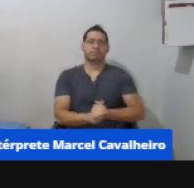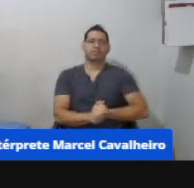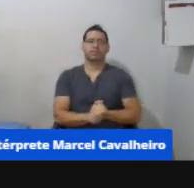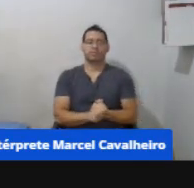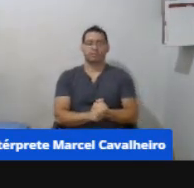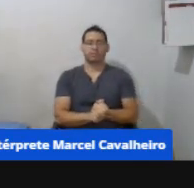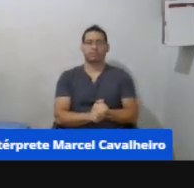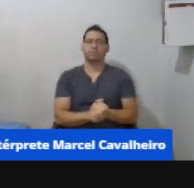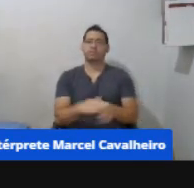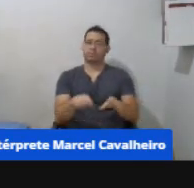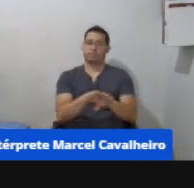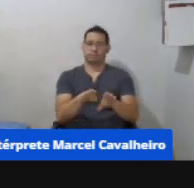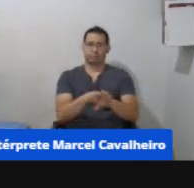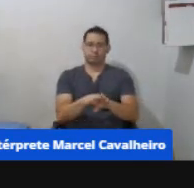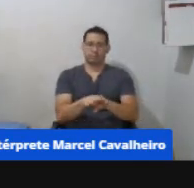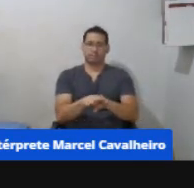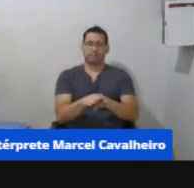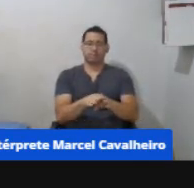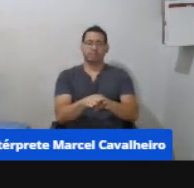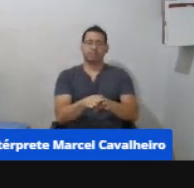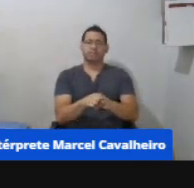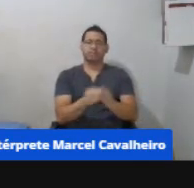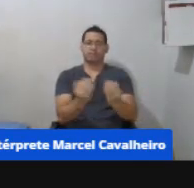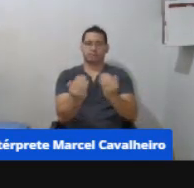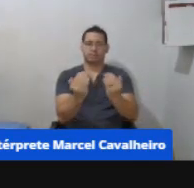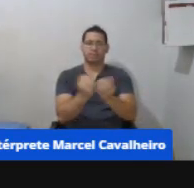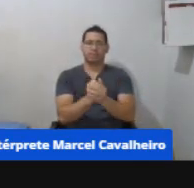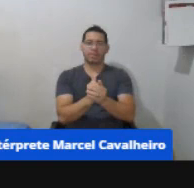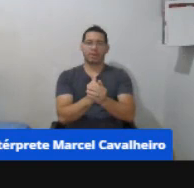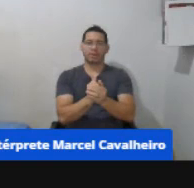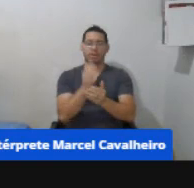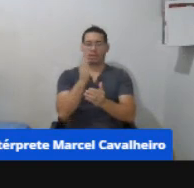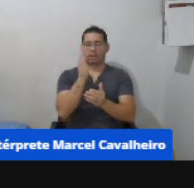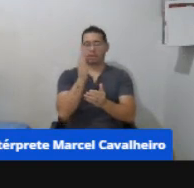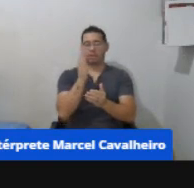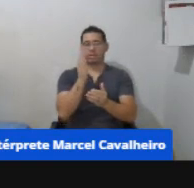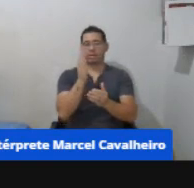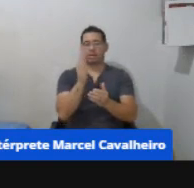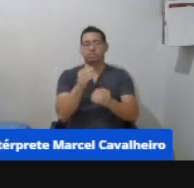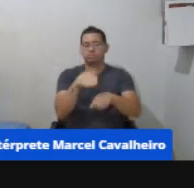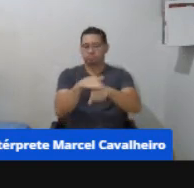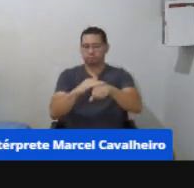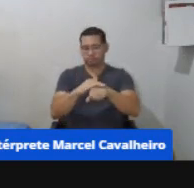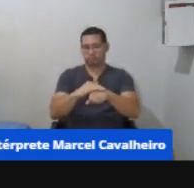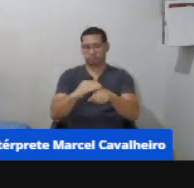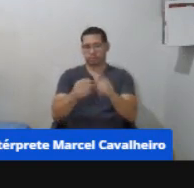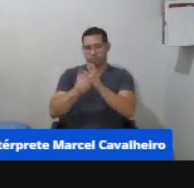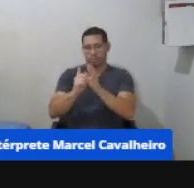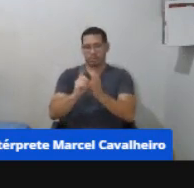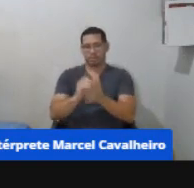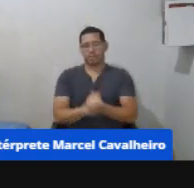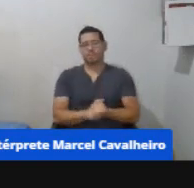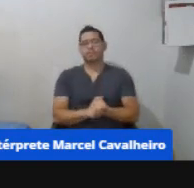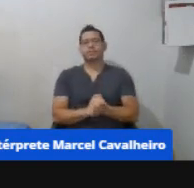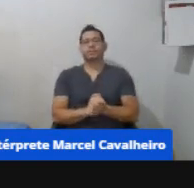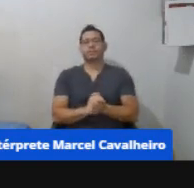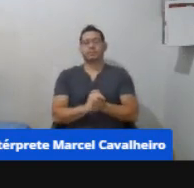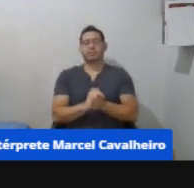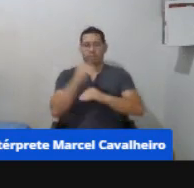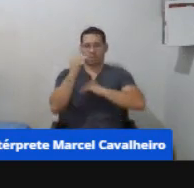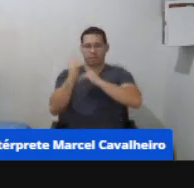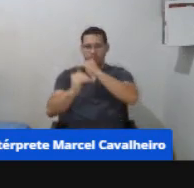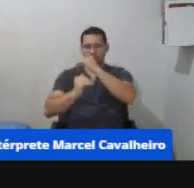Patentemente, conforme já havíamos debatido em outros encontros formativos, o desenvolvimento